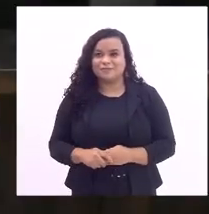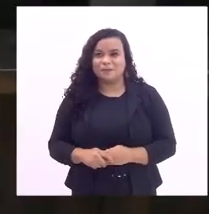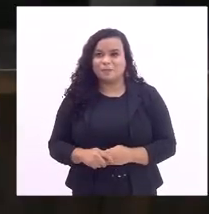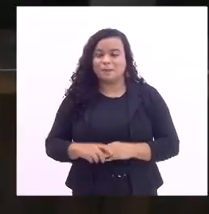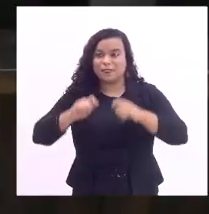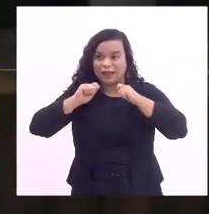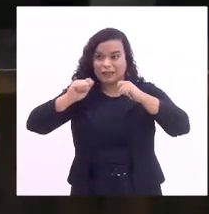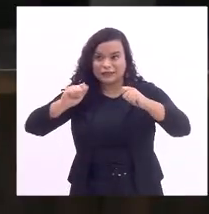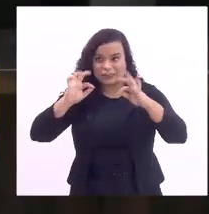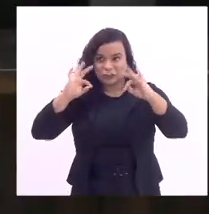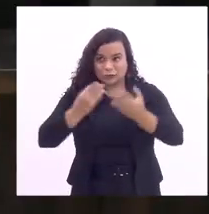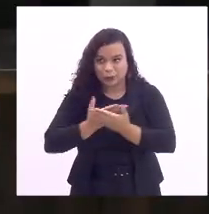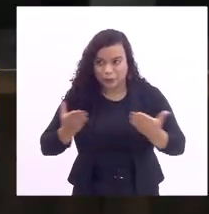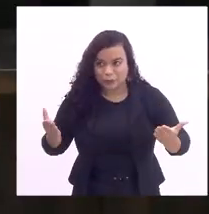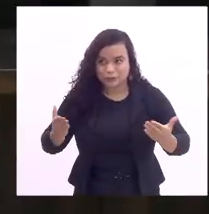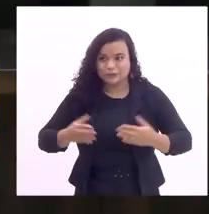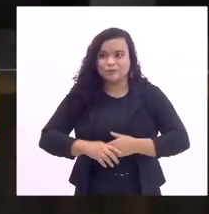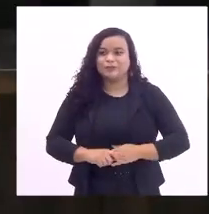assessoras e assessores.